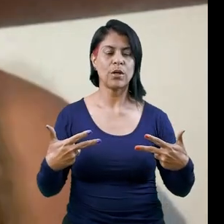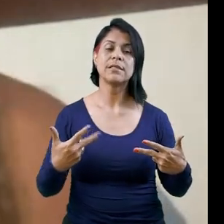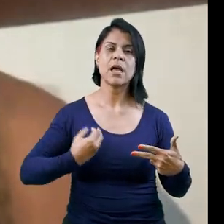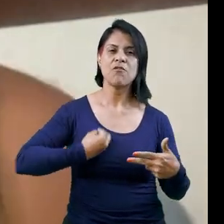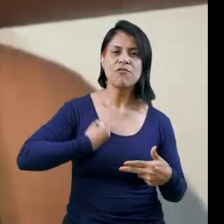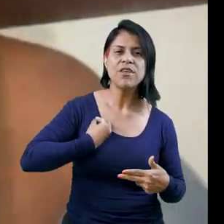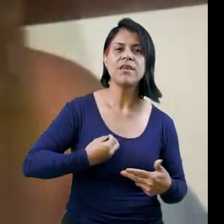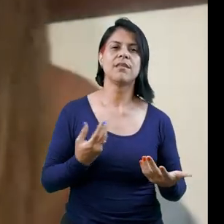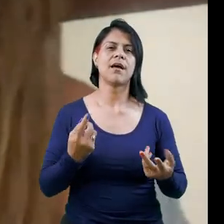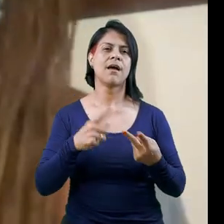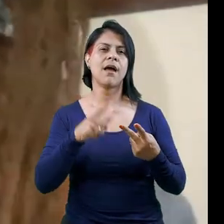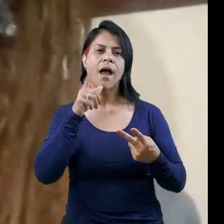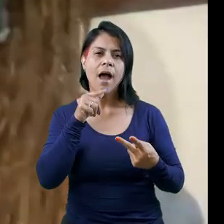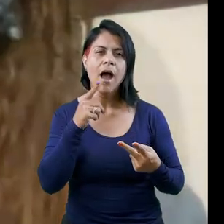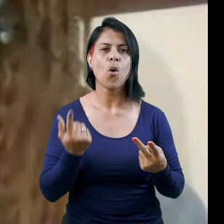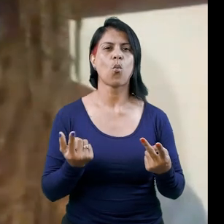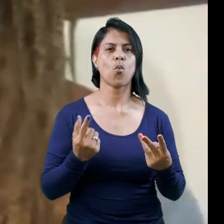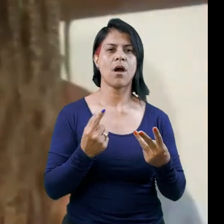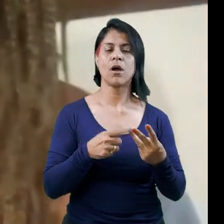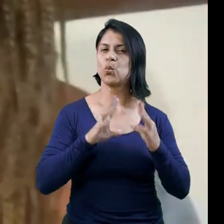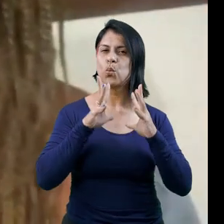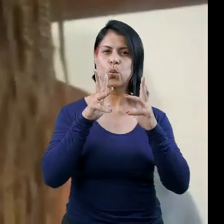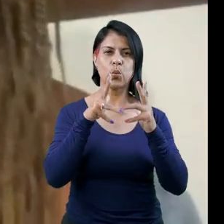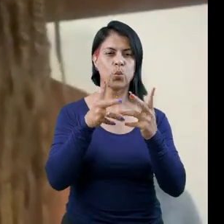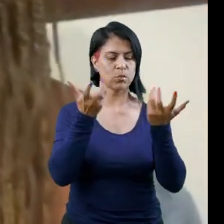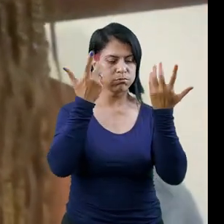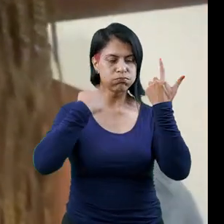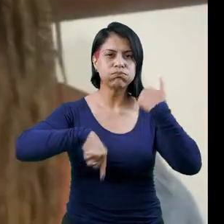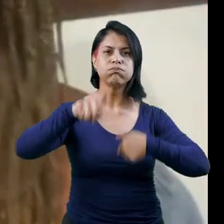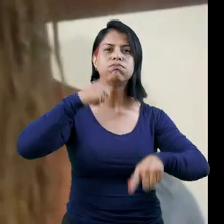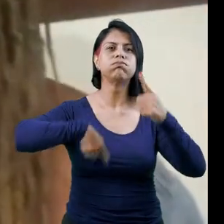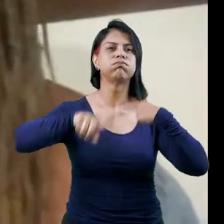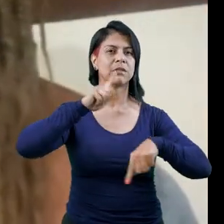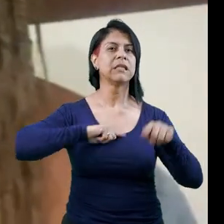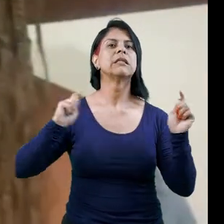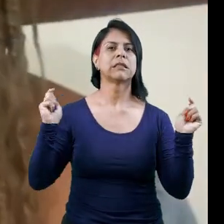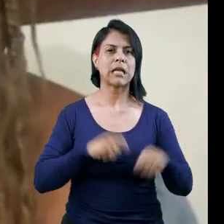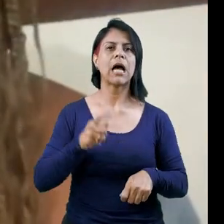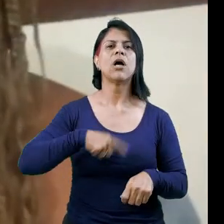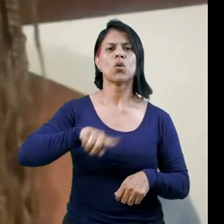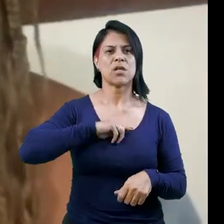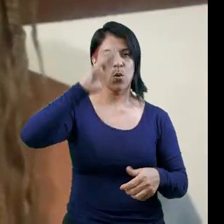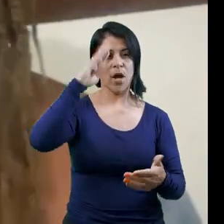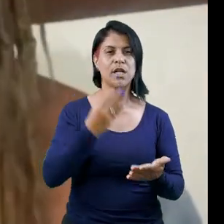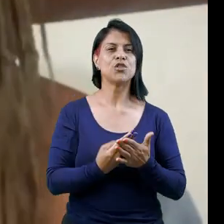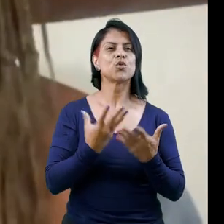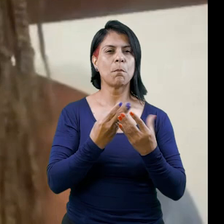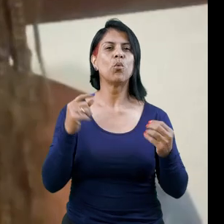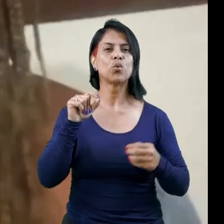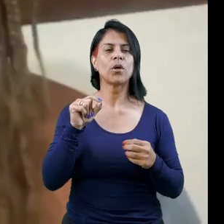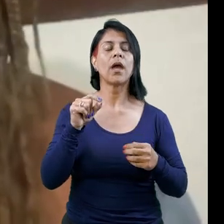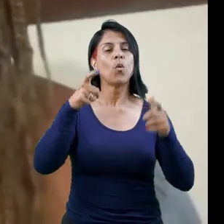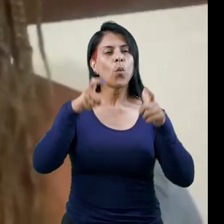vida, água, né? Tipo de irrigação, assim, somos, e creio muito que